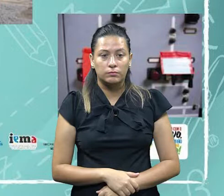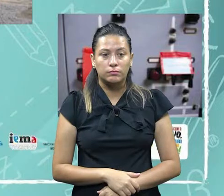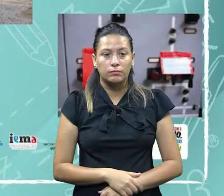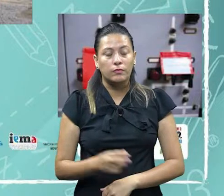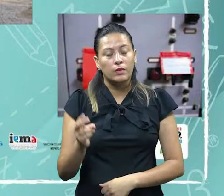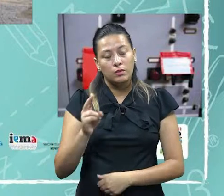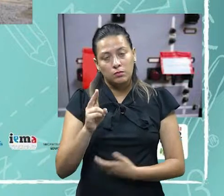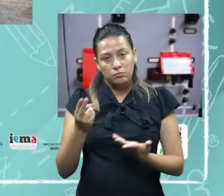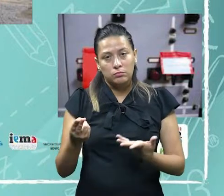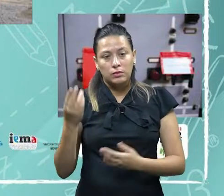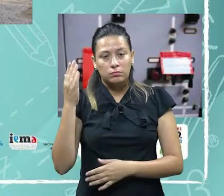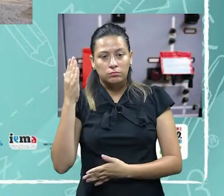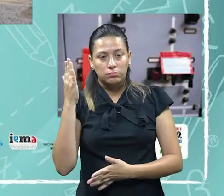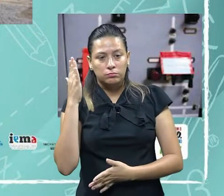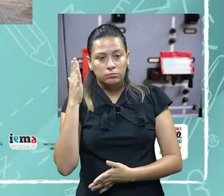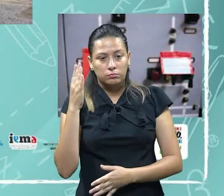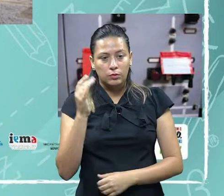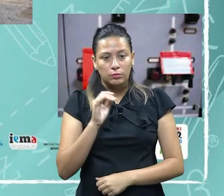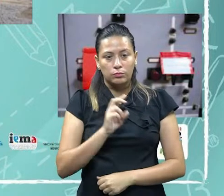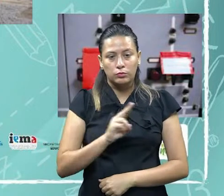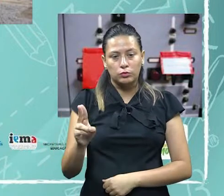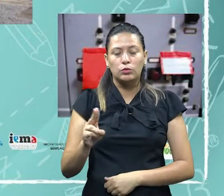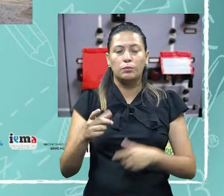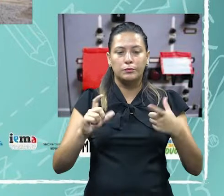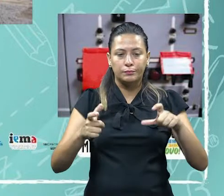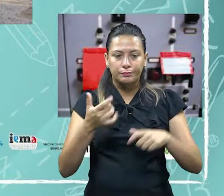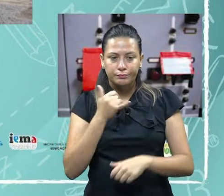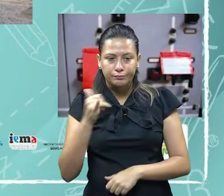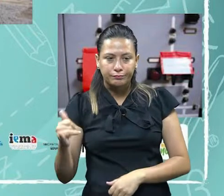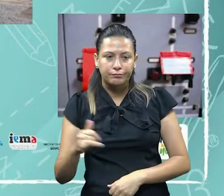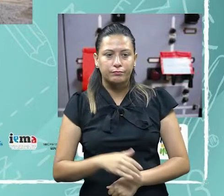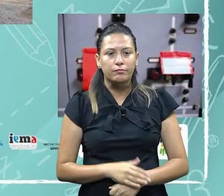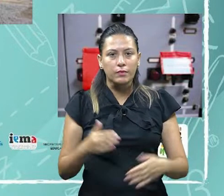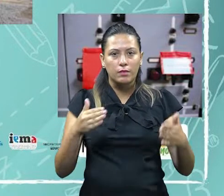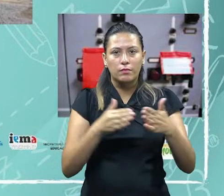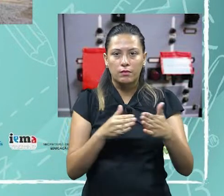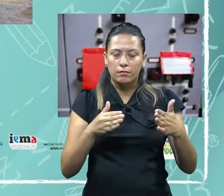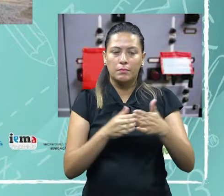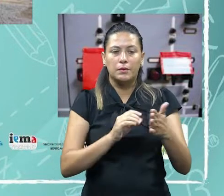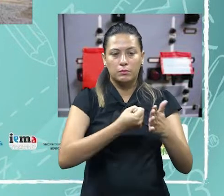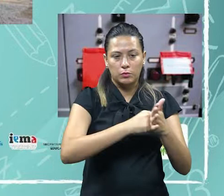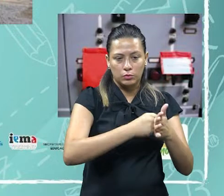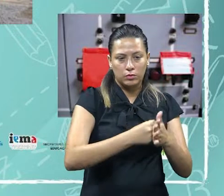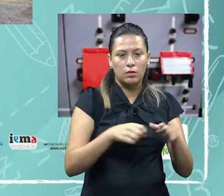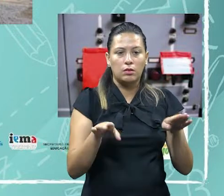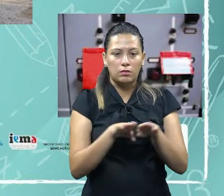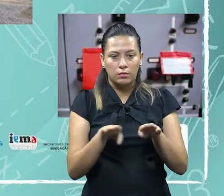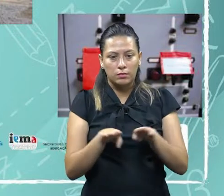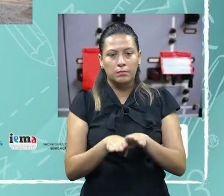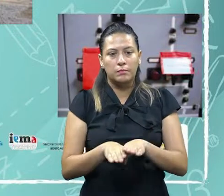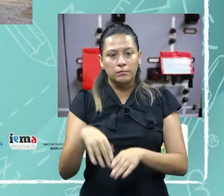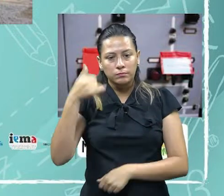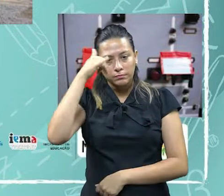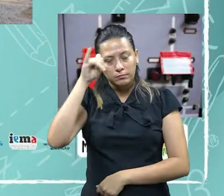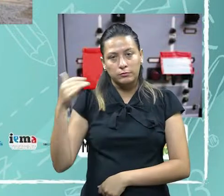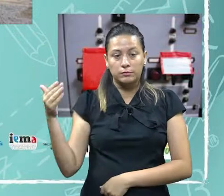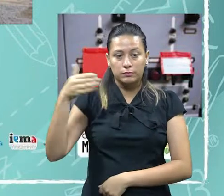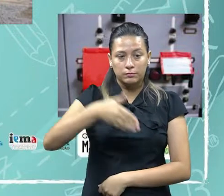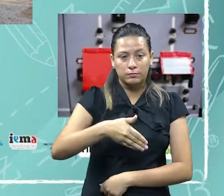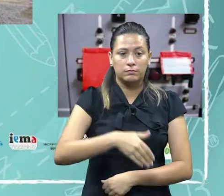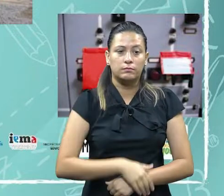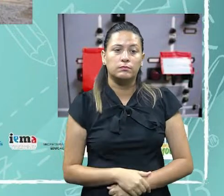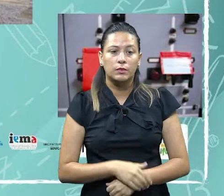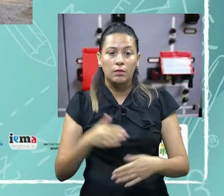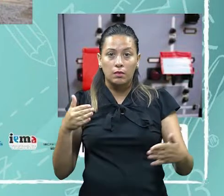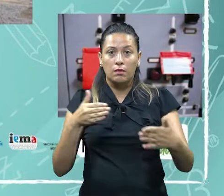Identificação de circuitos elétricos, travamento e bloqueios, restrições e impedimento de acesso, delimitações